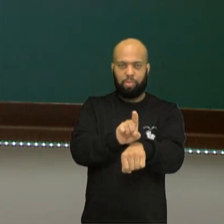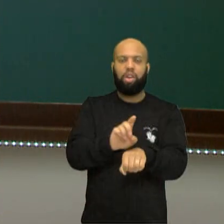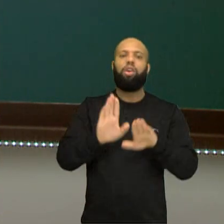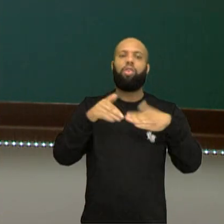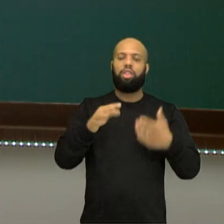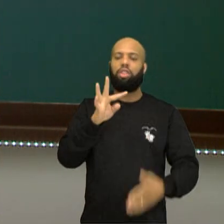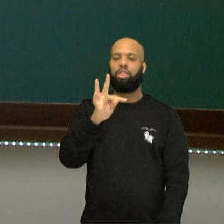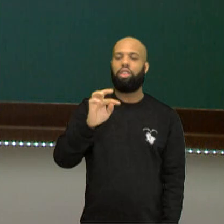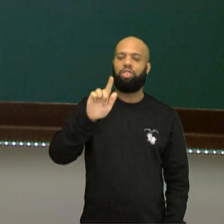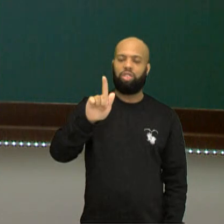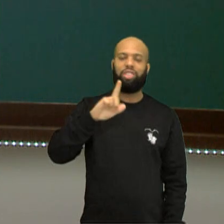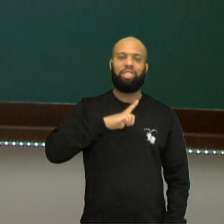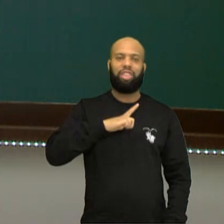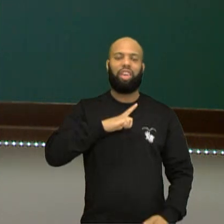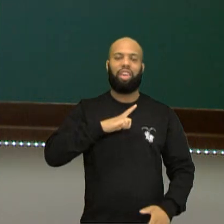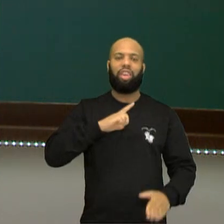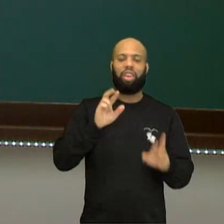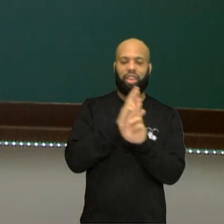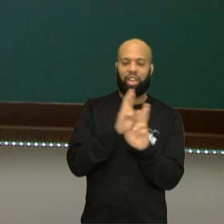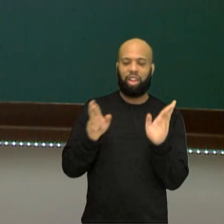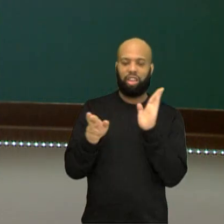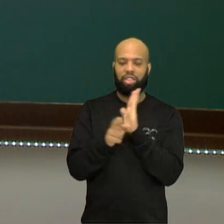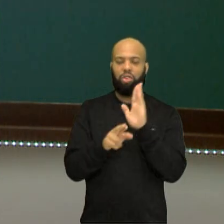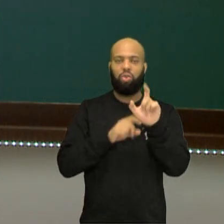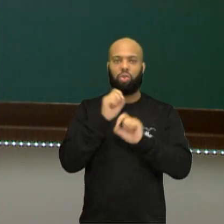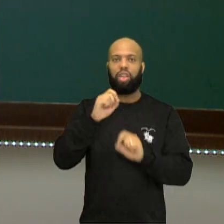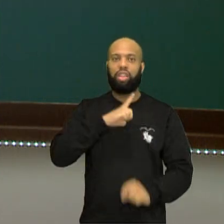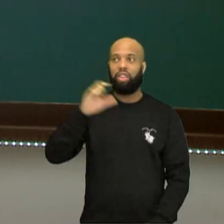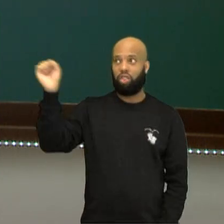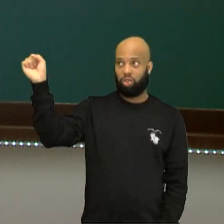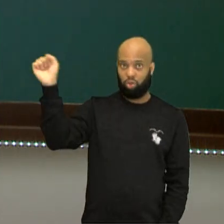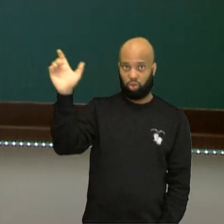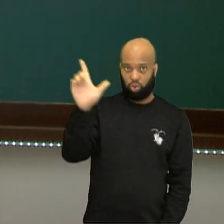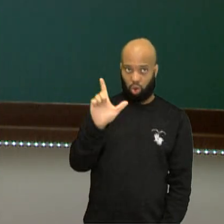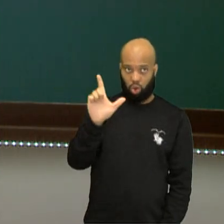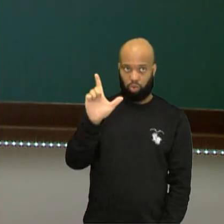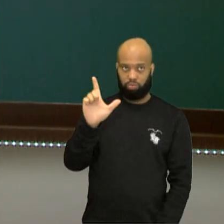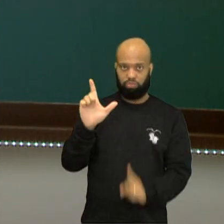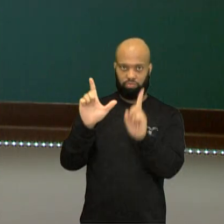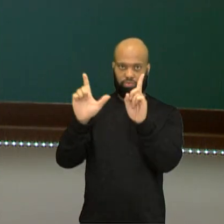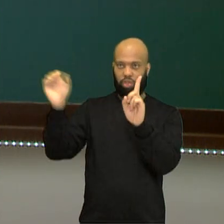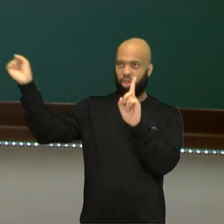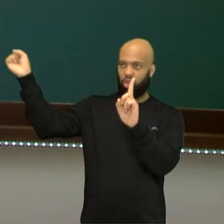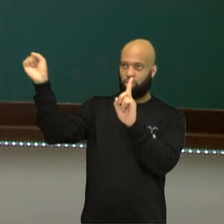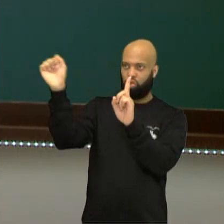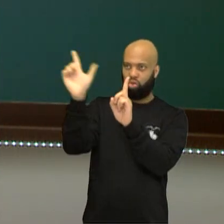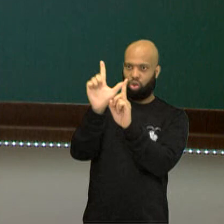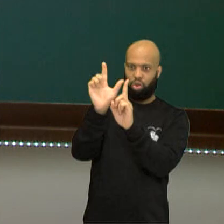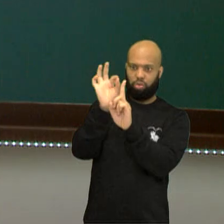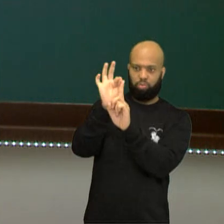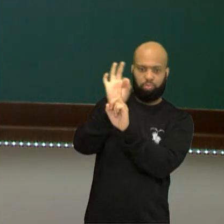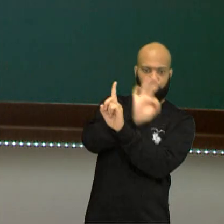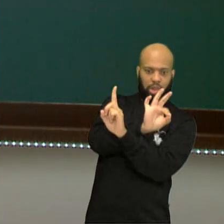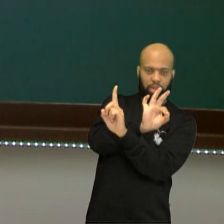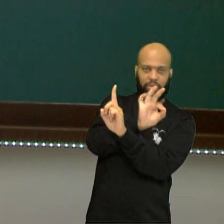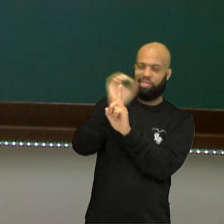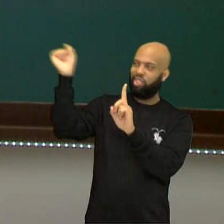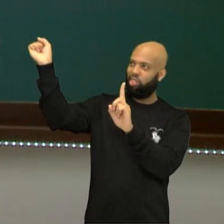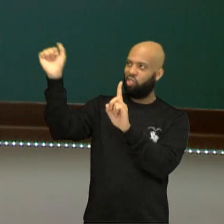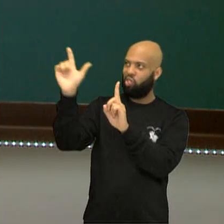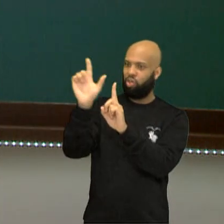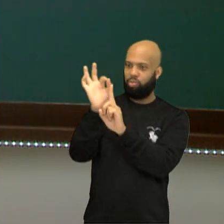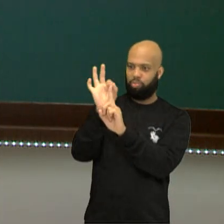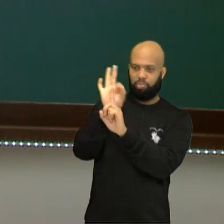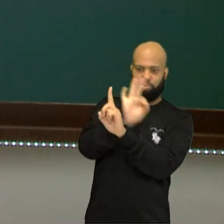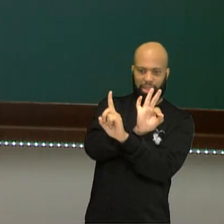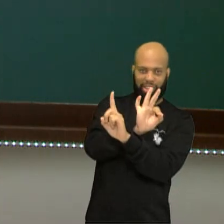está relacionada com as sombras do sol com algum objeto que está, né, perpendicular,